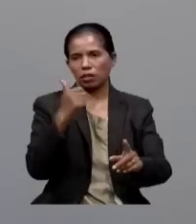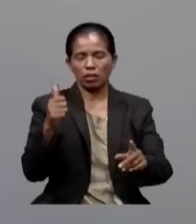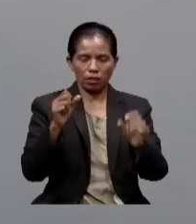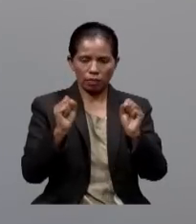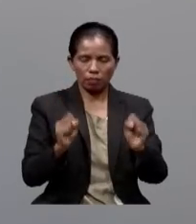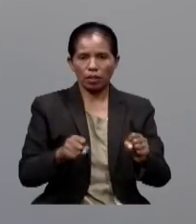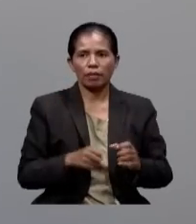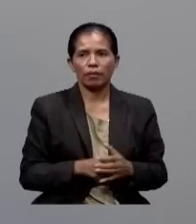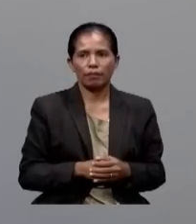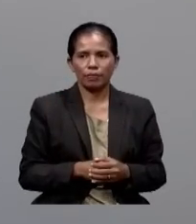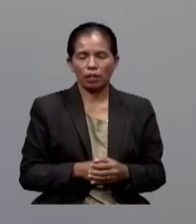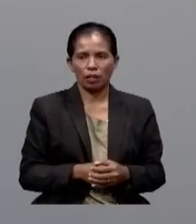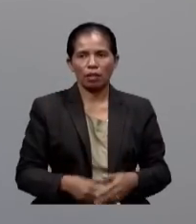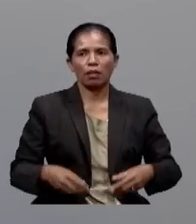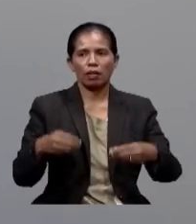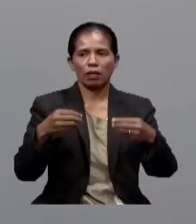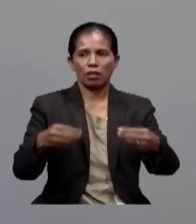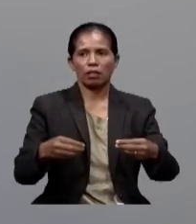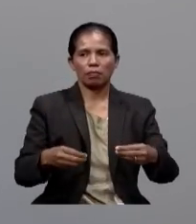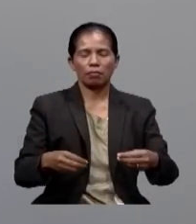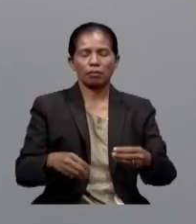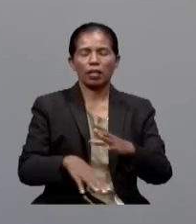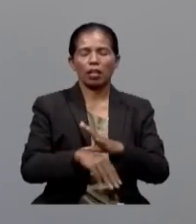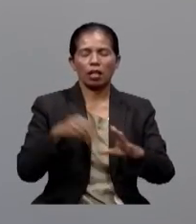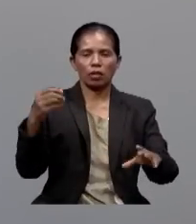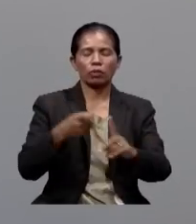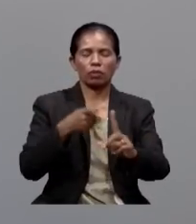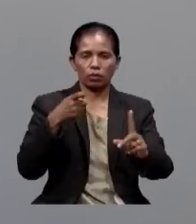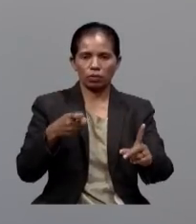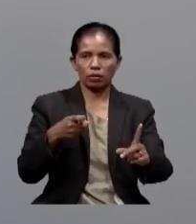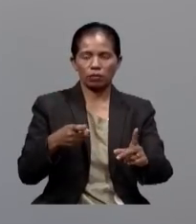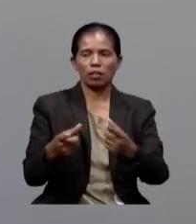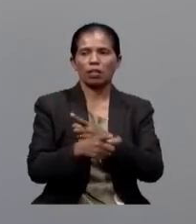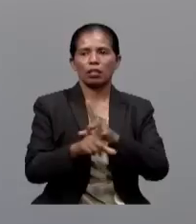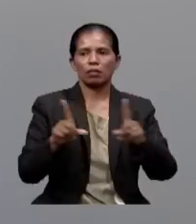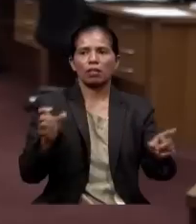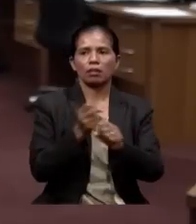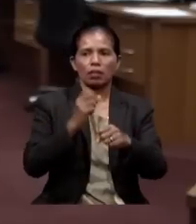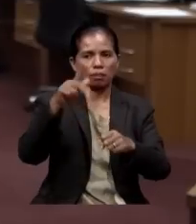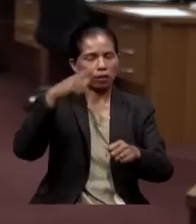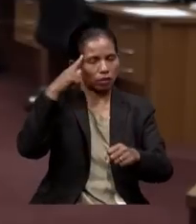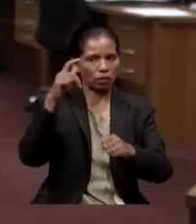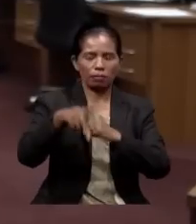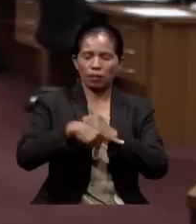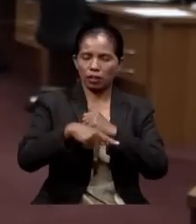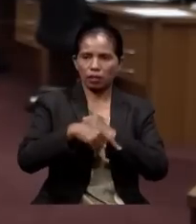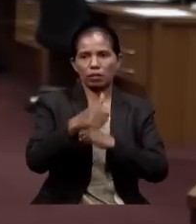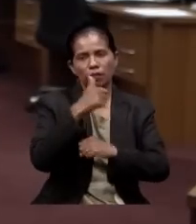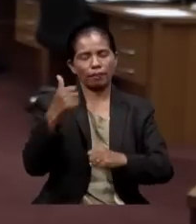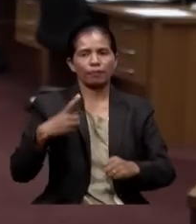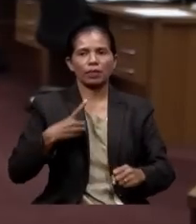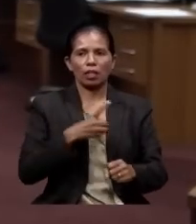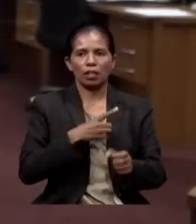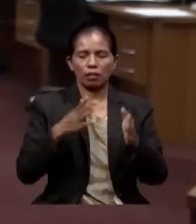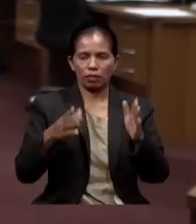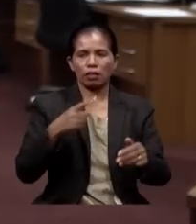bele renuncia resigna usida ne para nia livremente bahal politik pa partido selo. Deputado PLP Cornelio